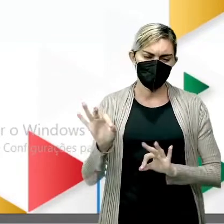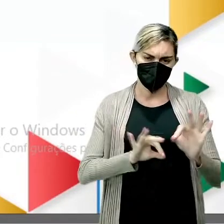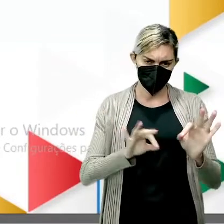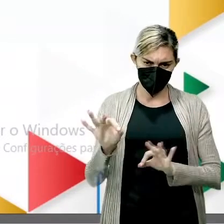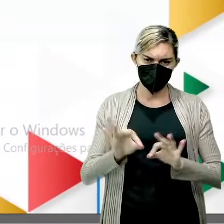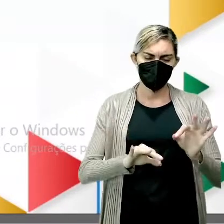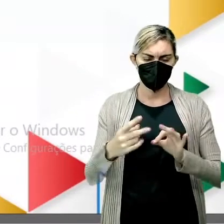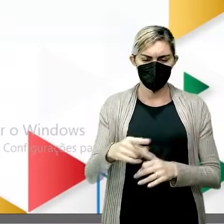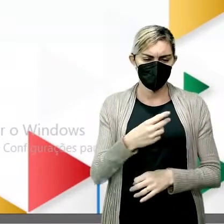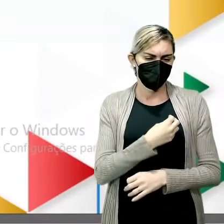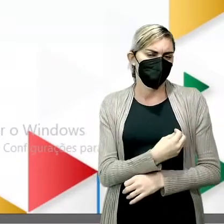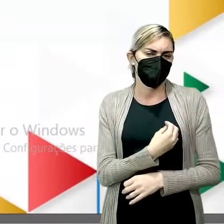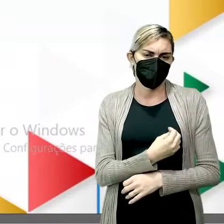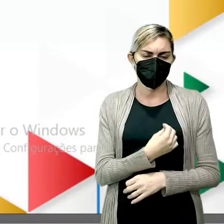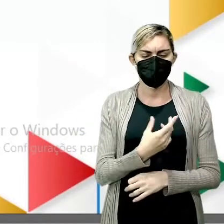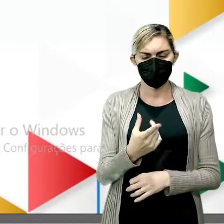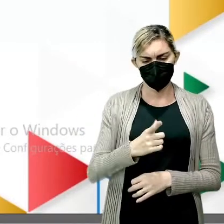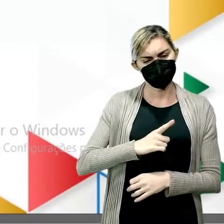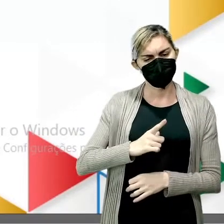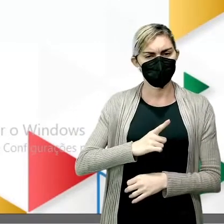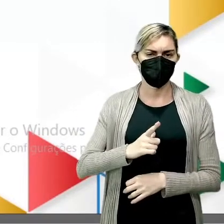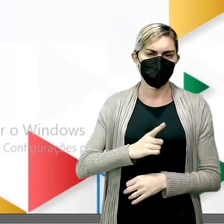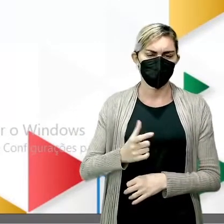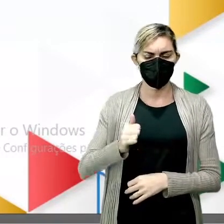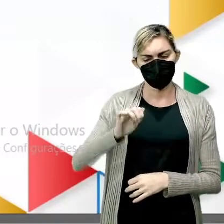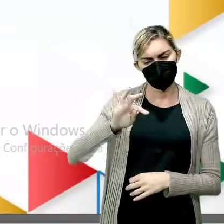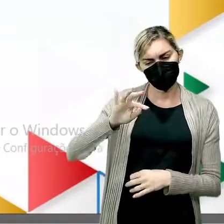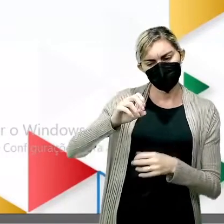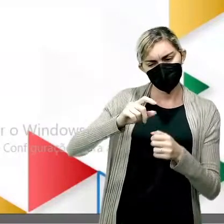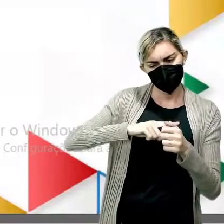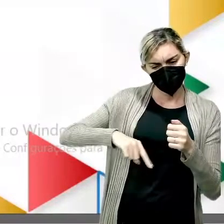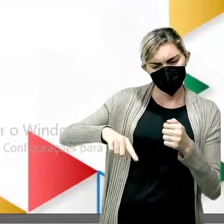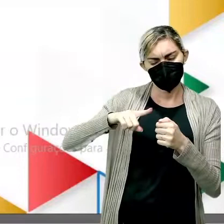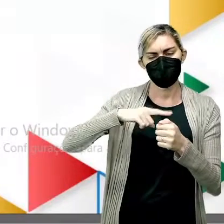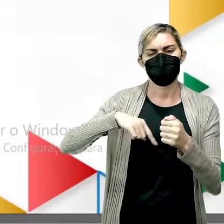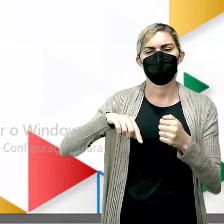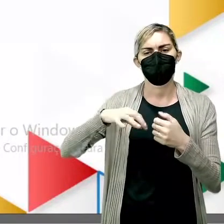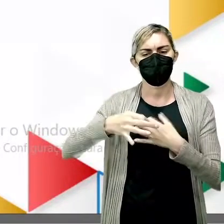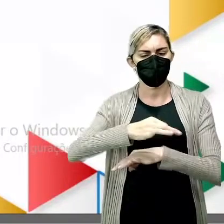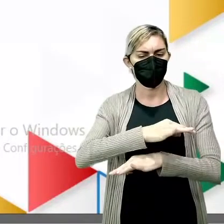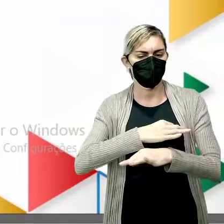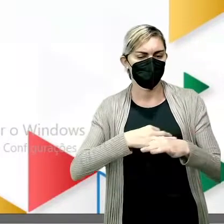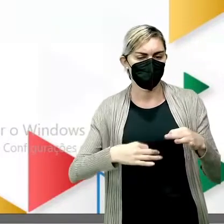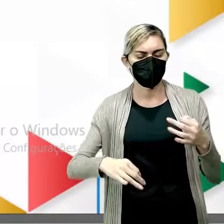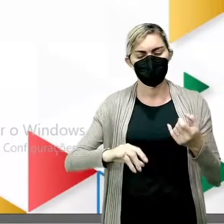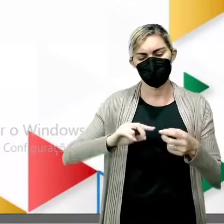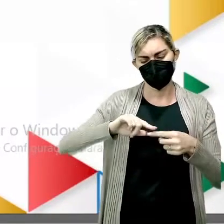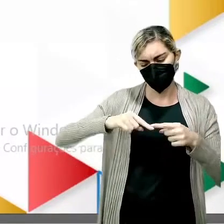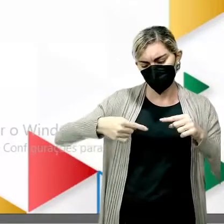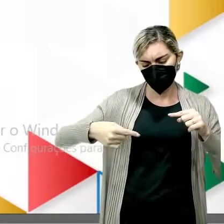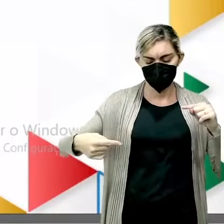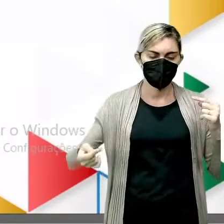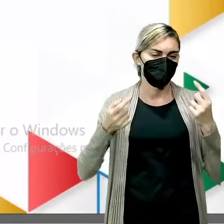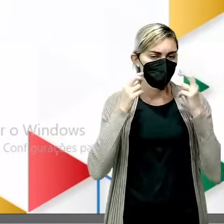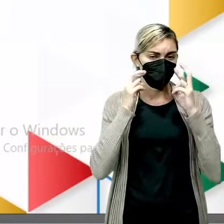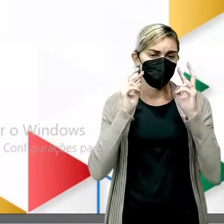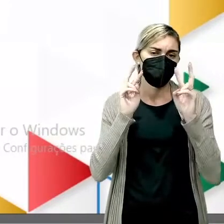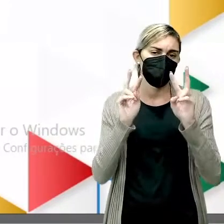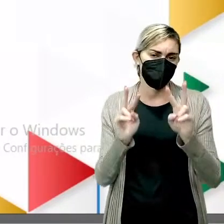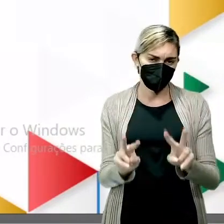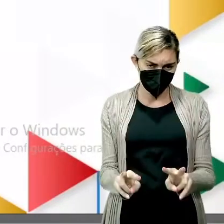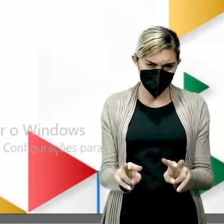vivos, aí a gente tem ali átomos, moléculas, organelas, que a gente viu justamente na